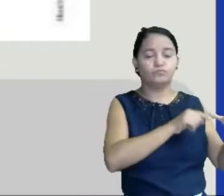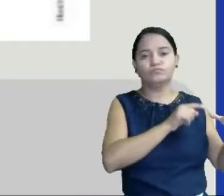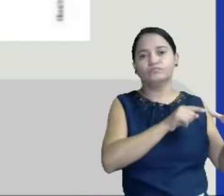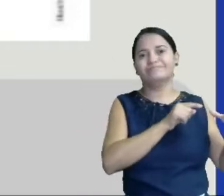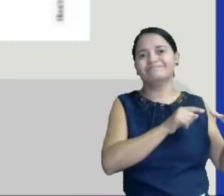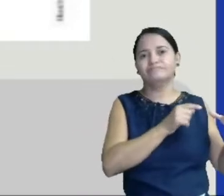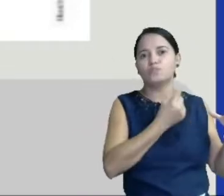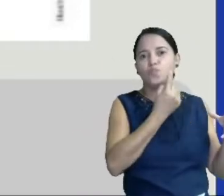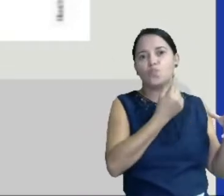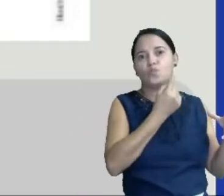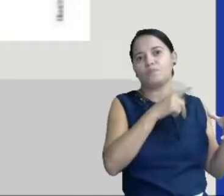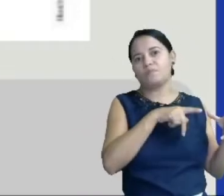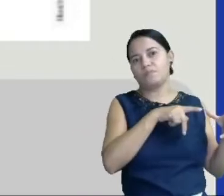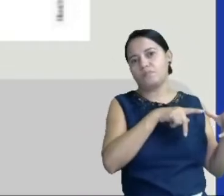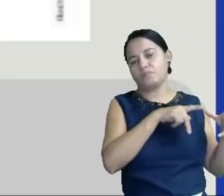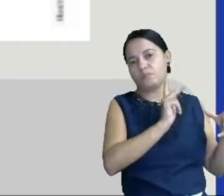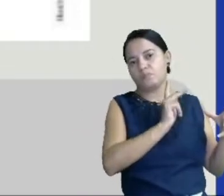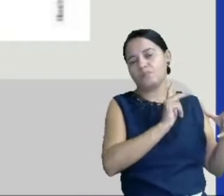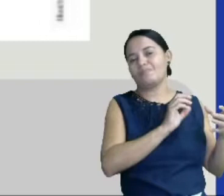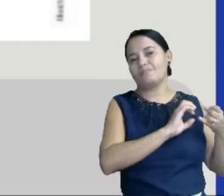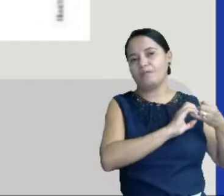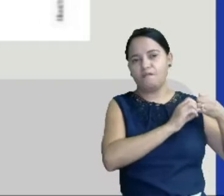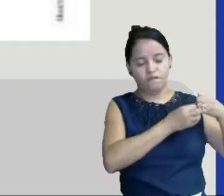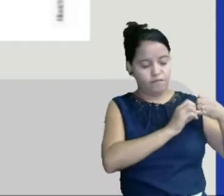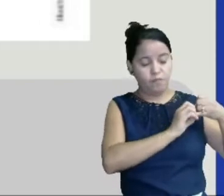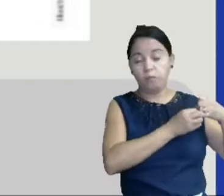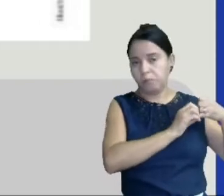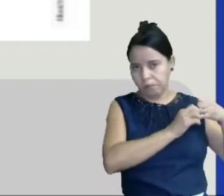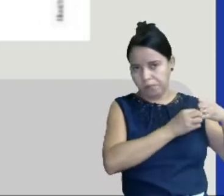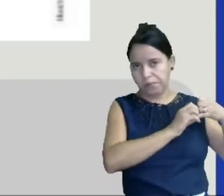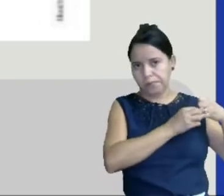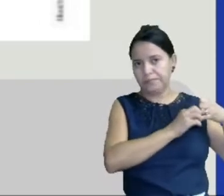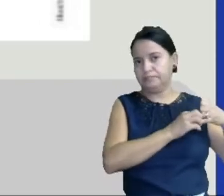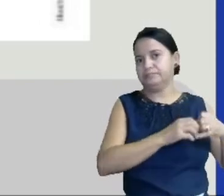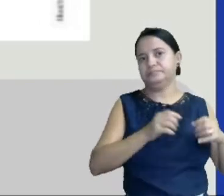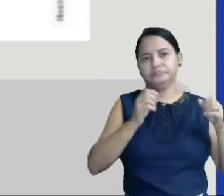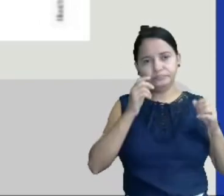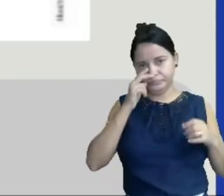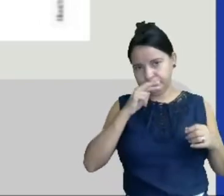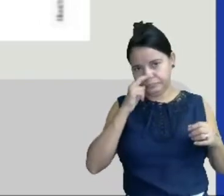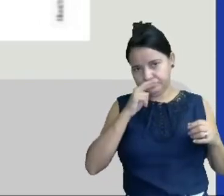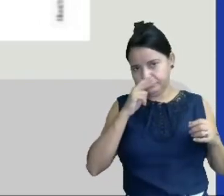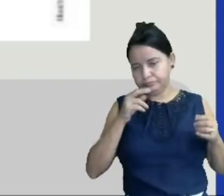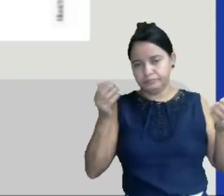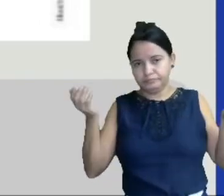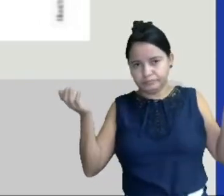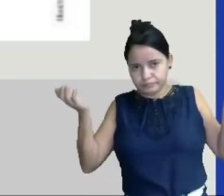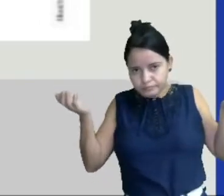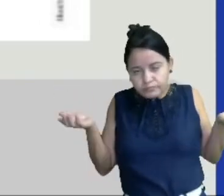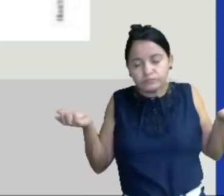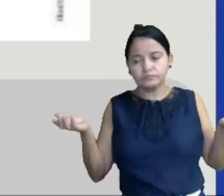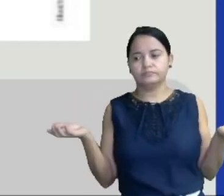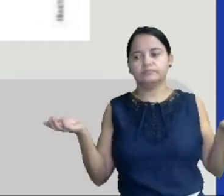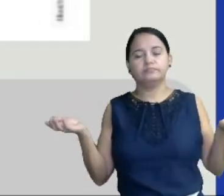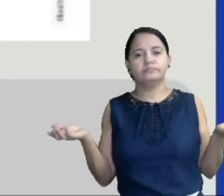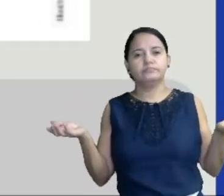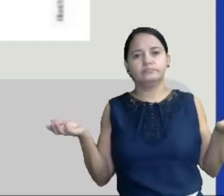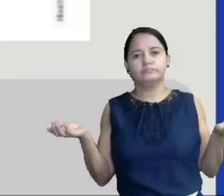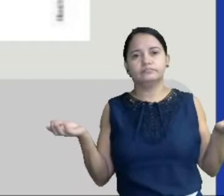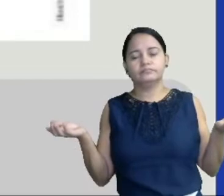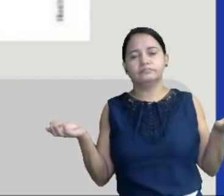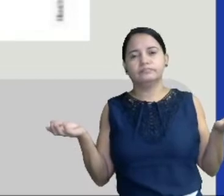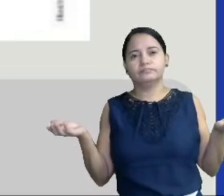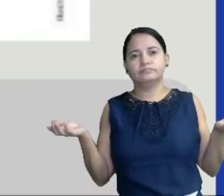pratos eu tô chamando bandeja mas pode ser chamado de prata também a bandeja da balança ou o prato da balança tá E aí a gente pode